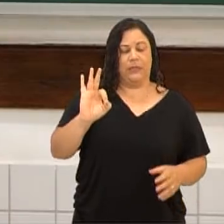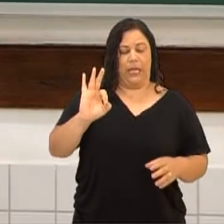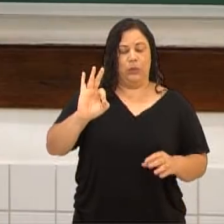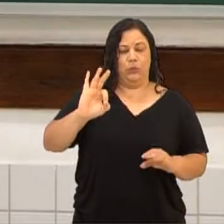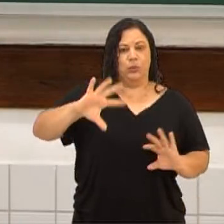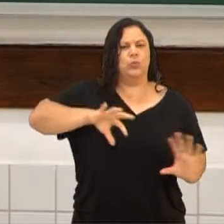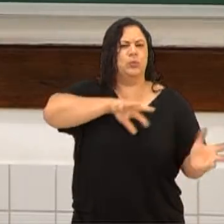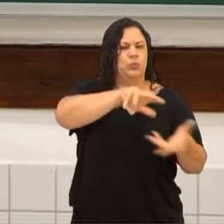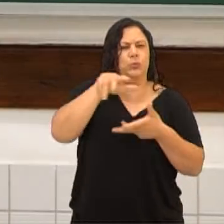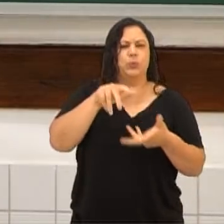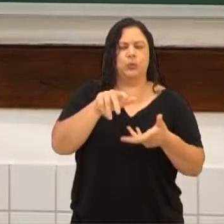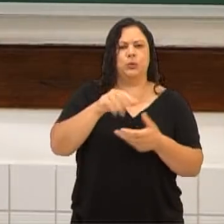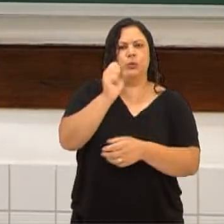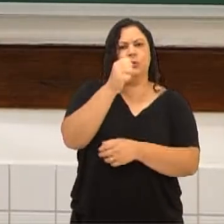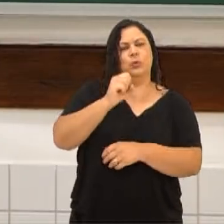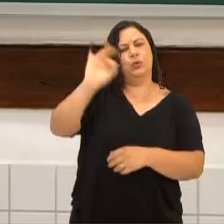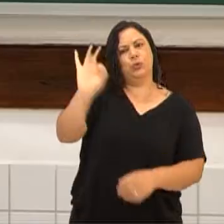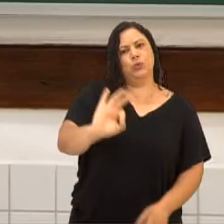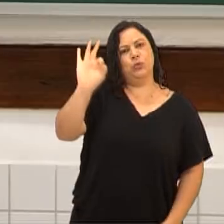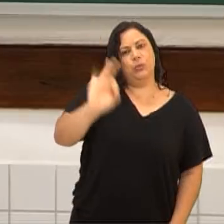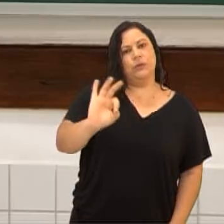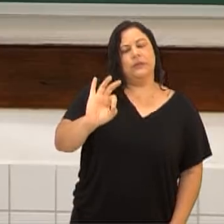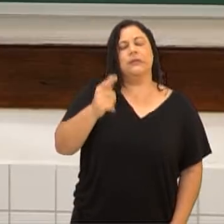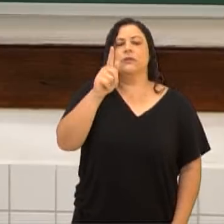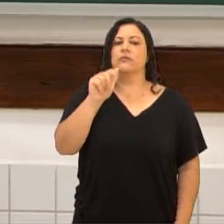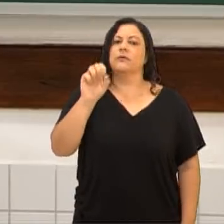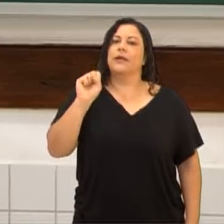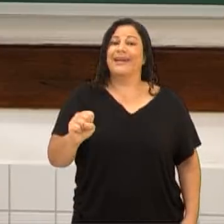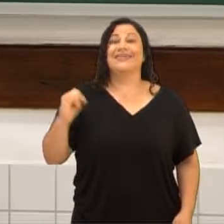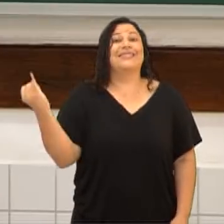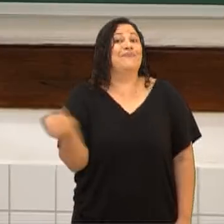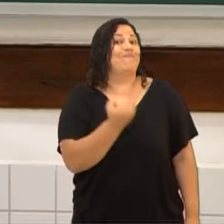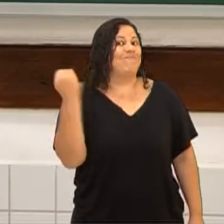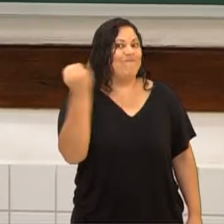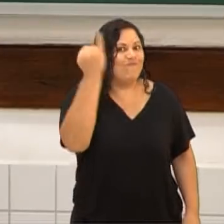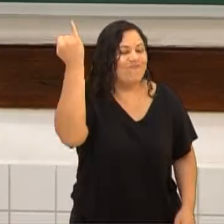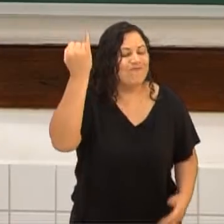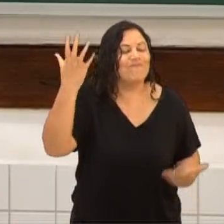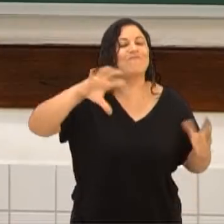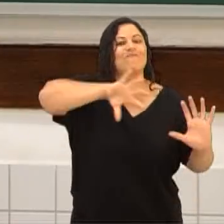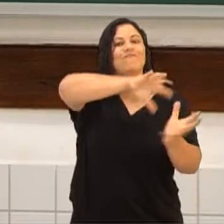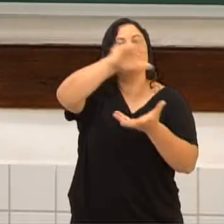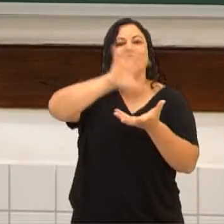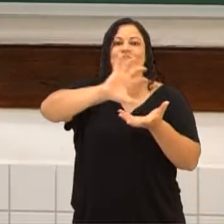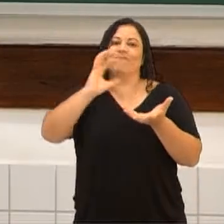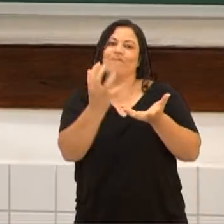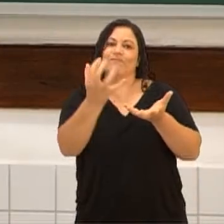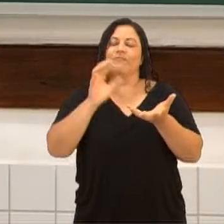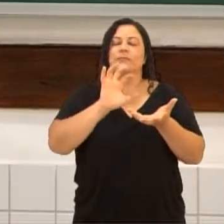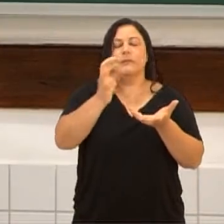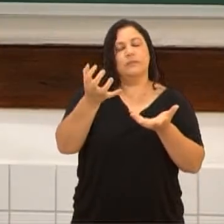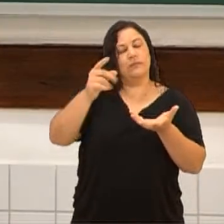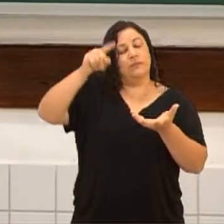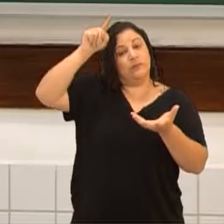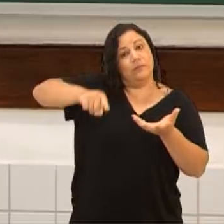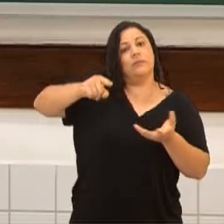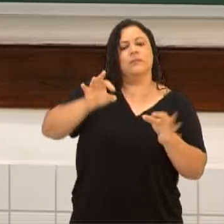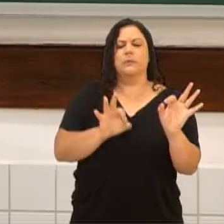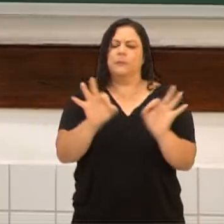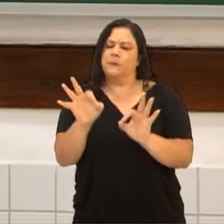reservas de gás. Isso é importantíssimo para o continente, desde que eles se organizem para